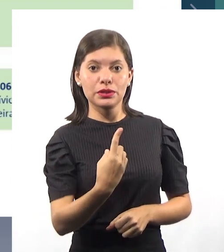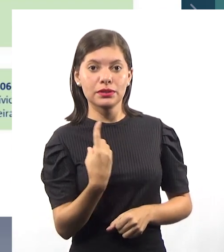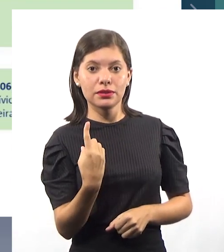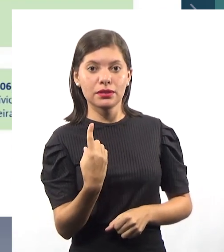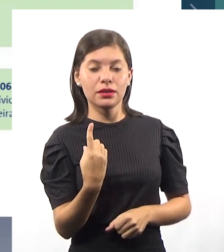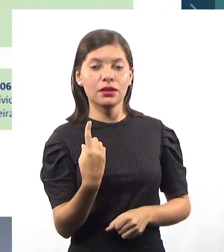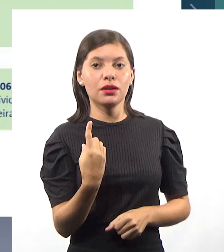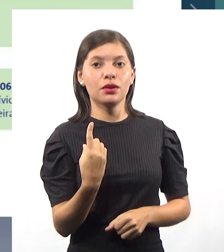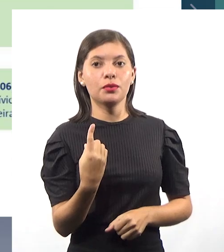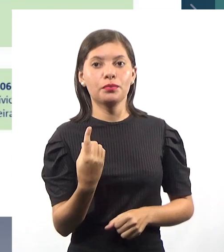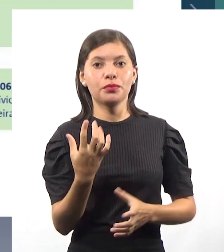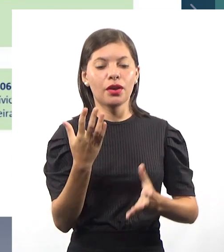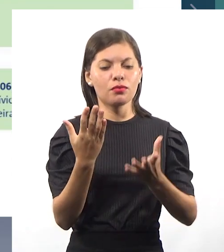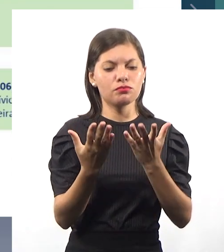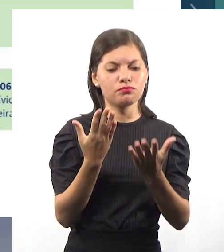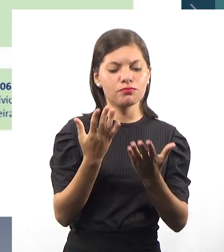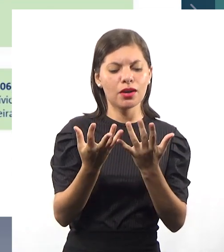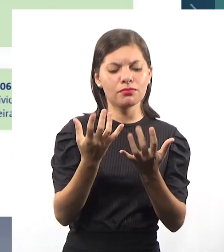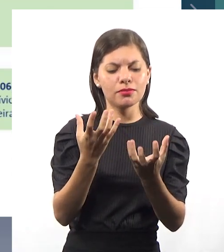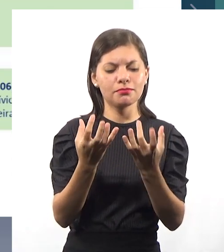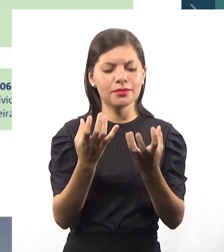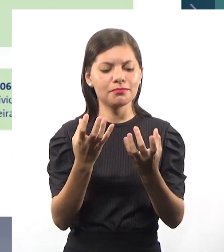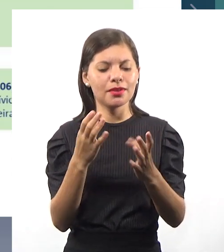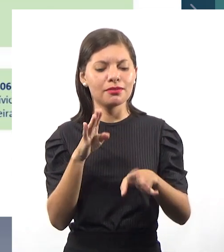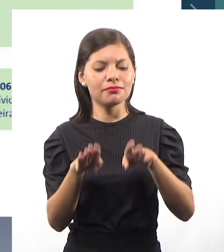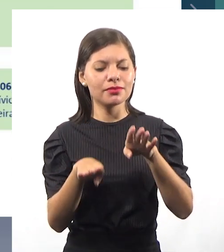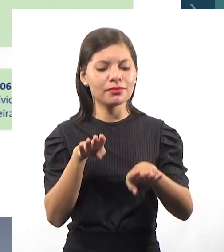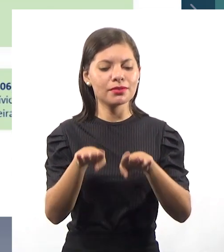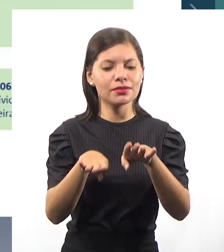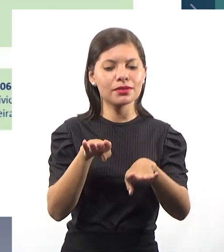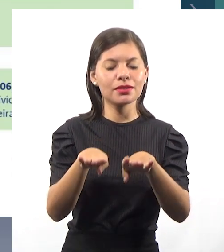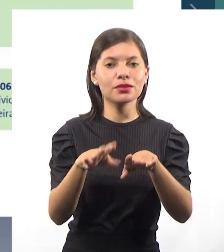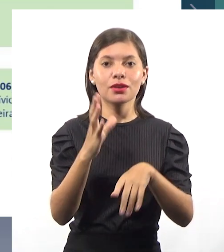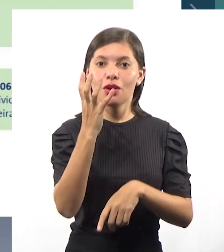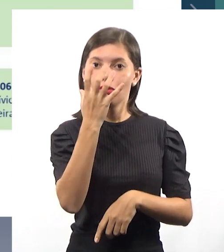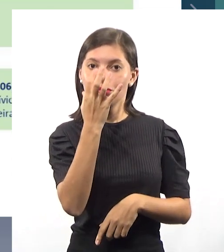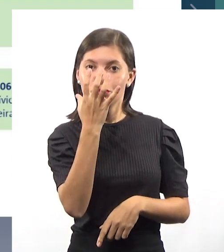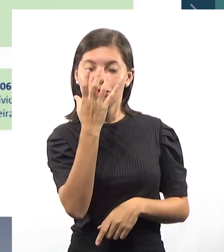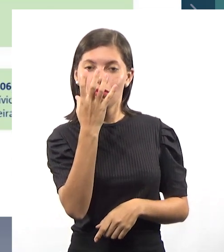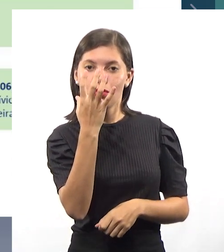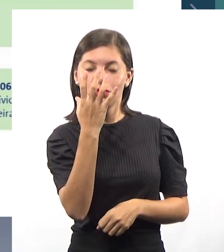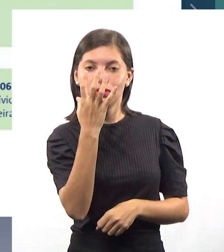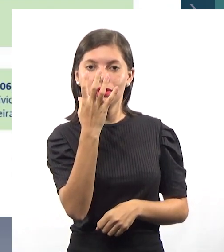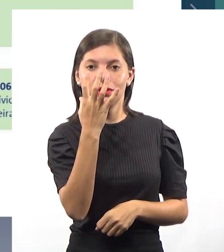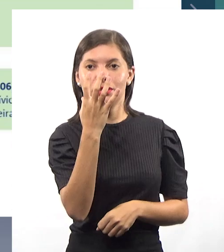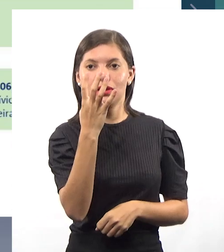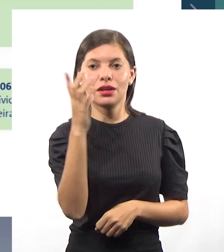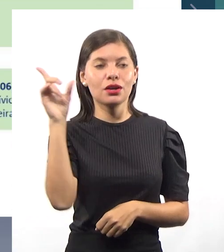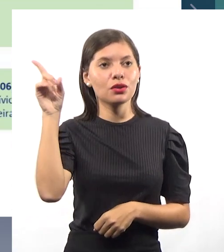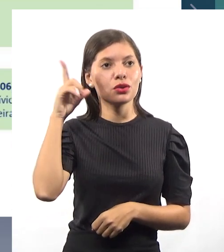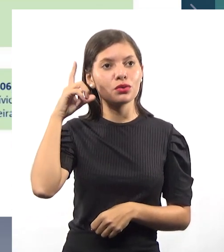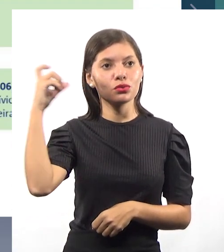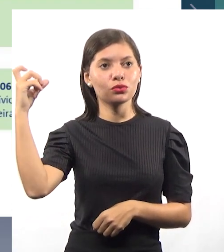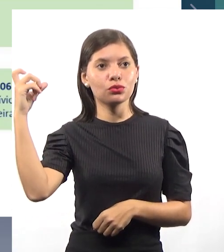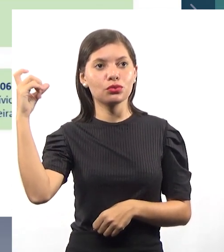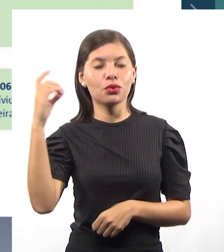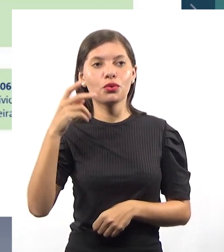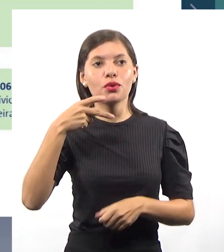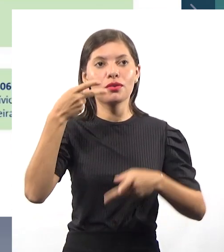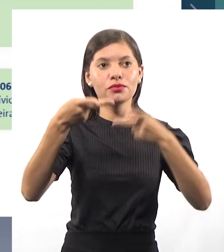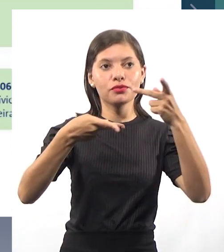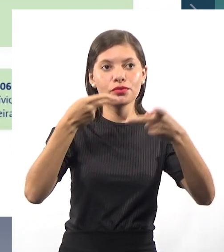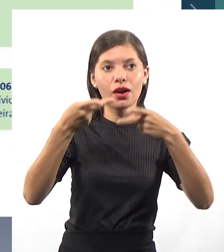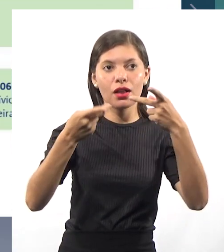nós, o corpo, os gestos e os movimentos, os traços, os sons, as cores e as formas,